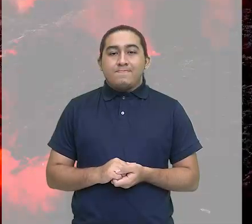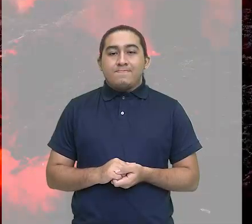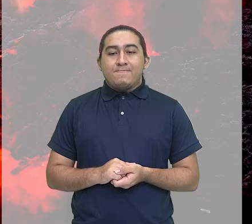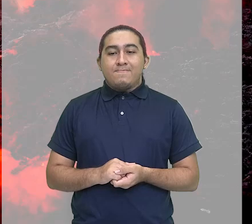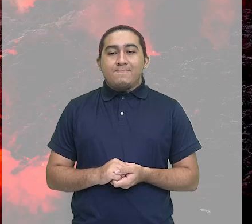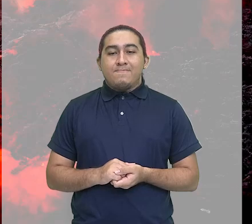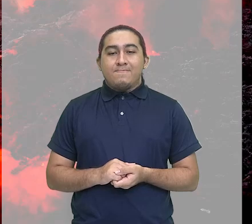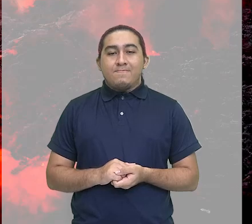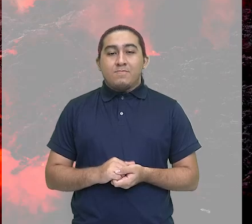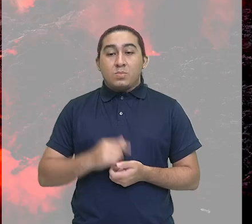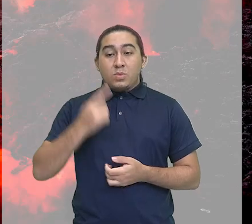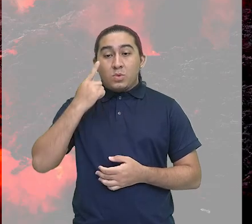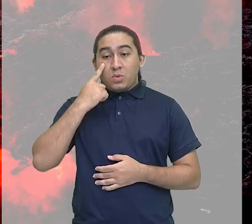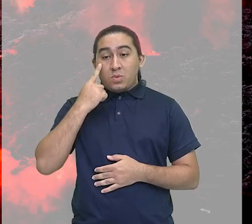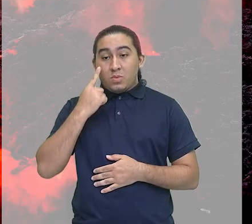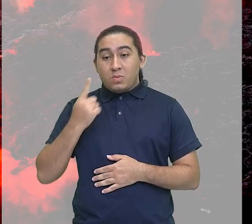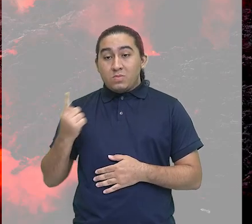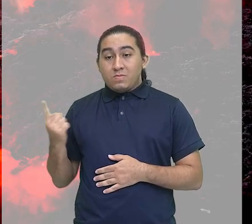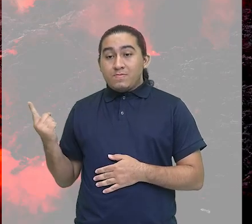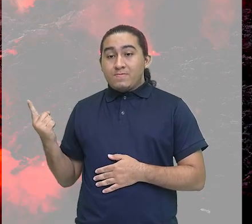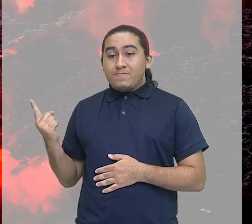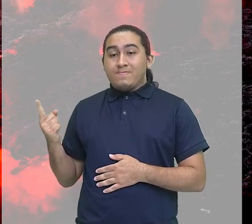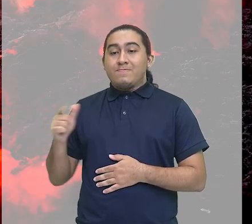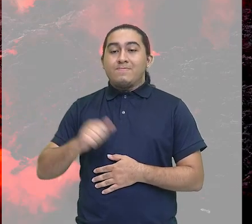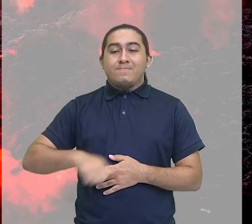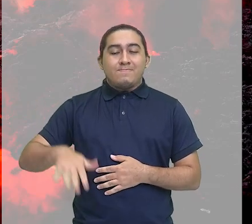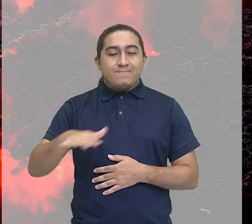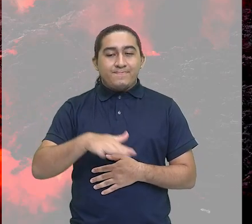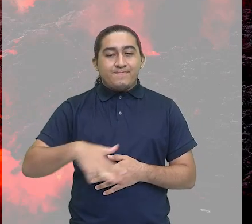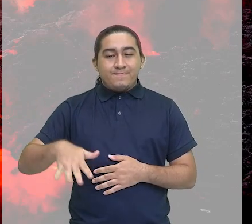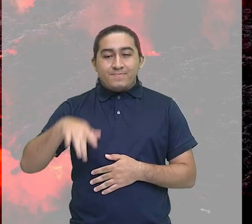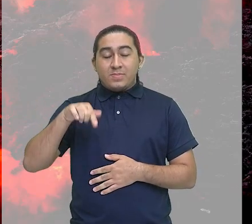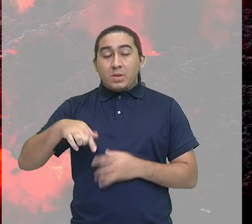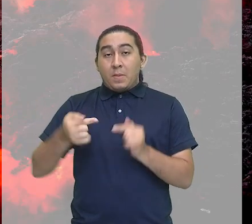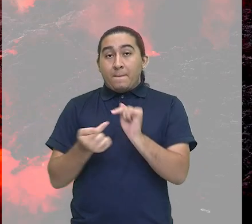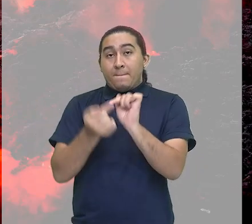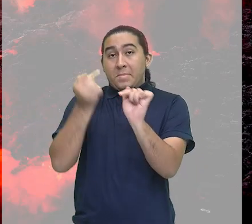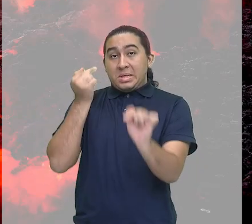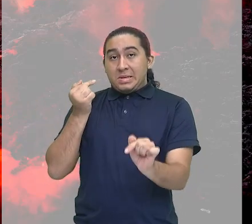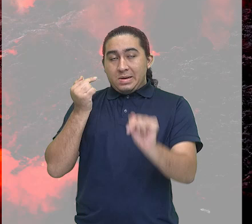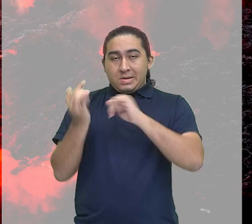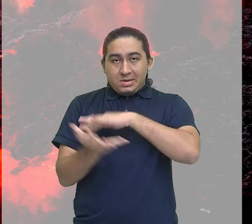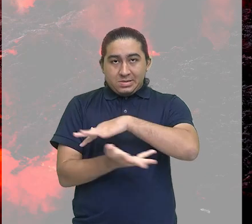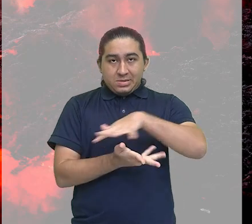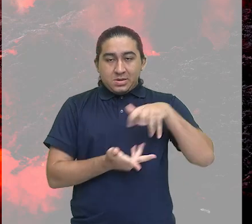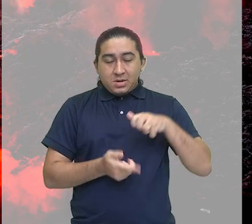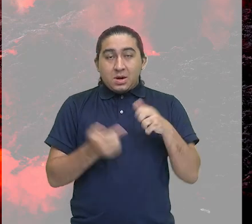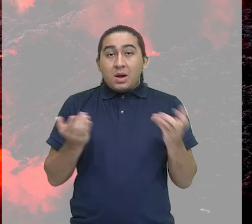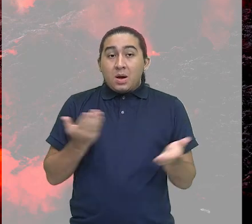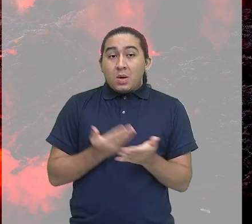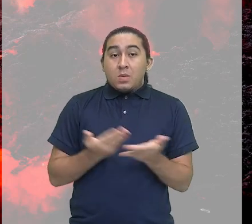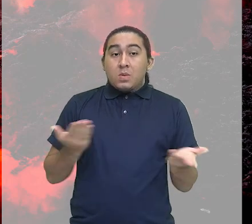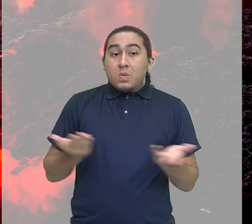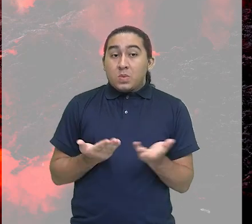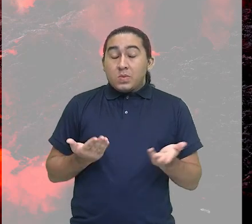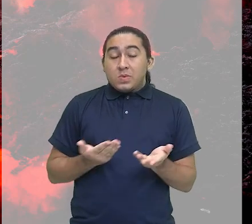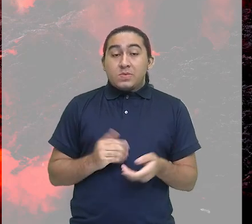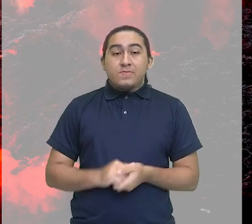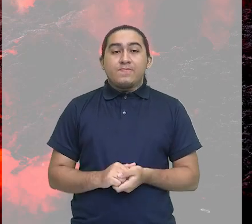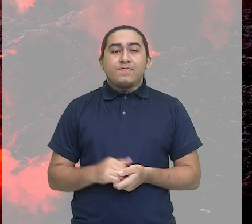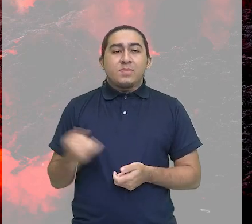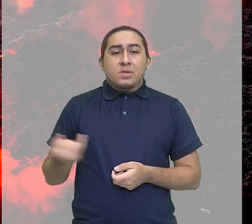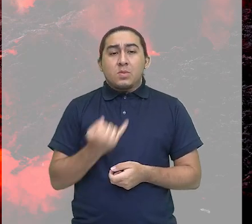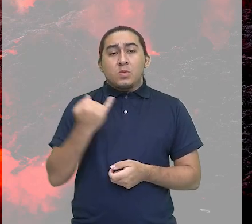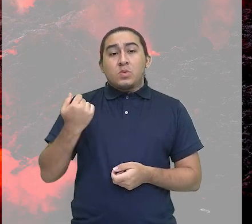Veja aqui, olha, que eu estou nesse ambiente da Terra primitiva para a nossa aula de hoje. E é importante